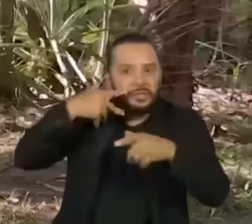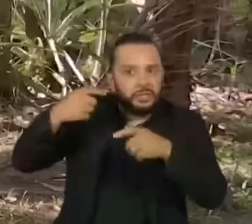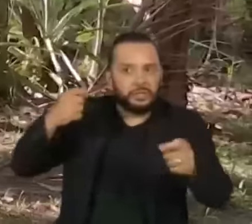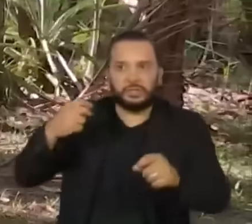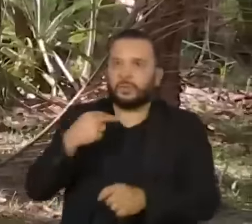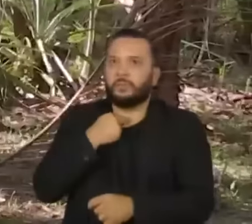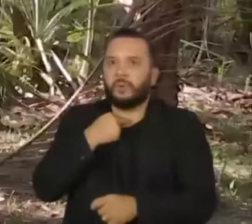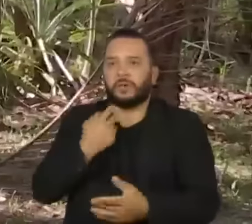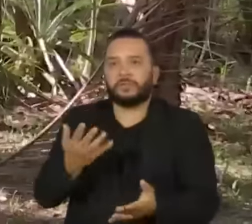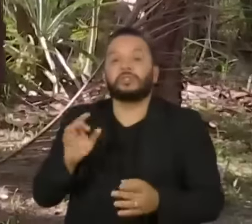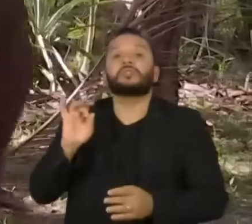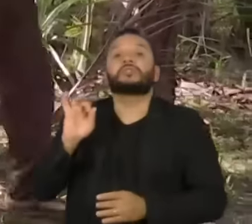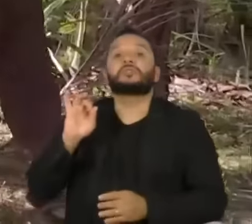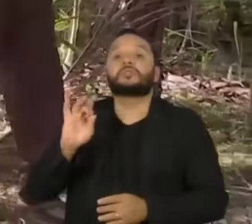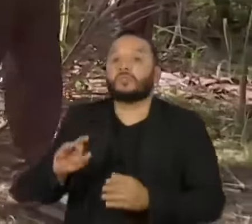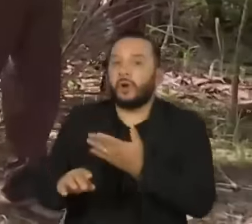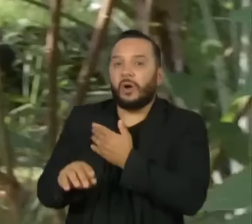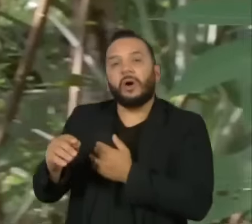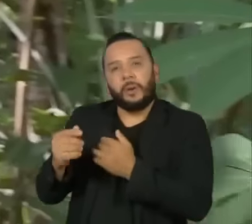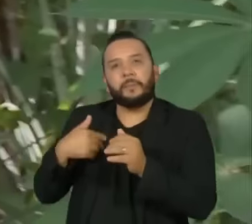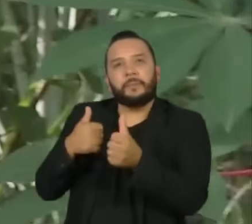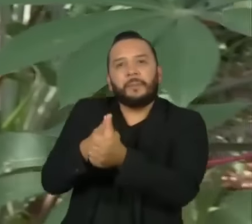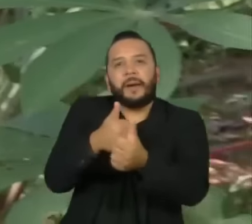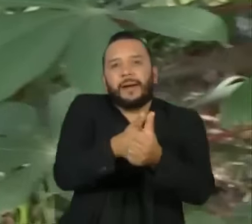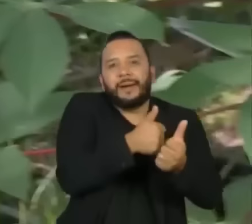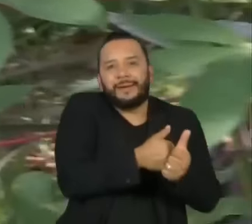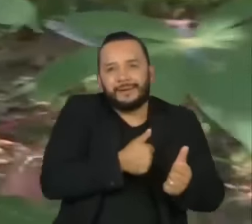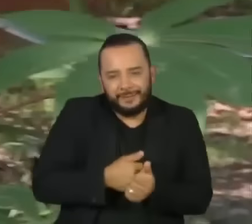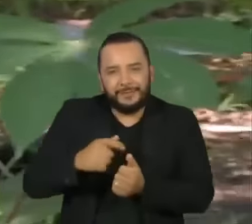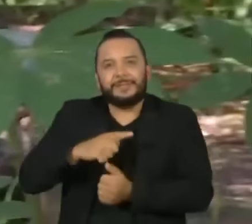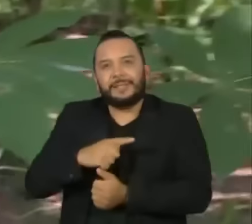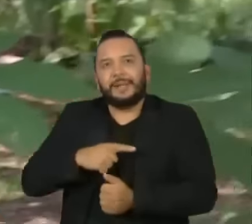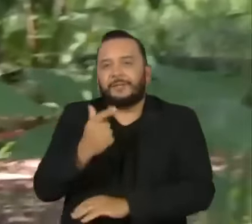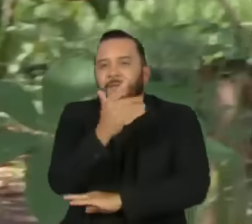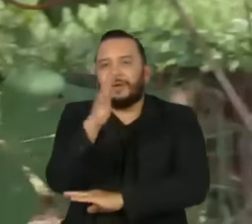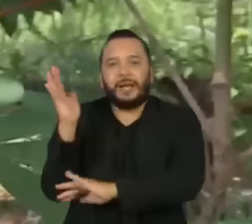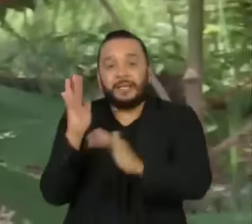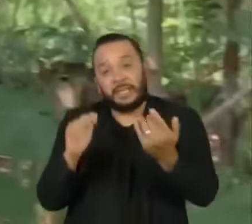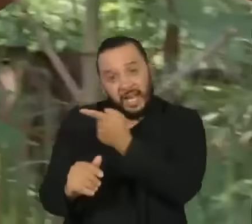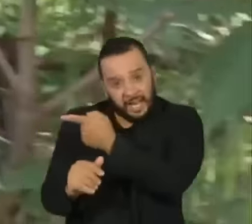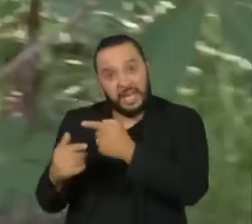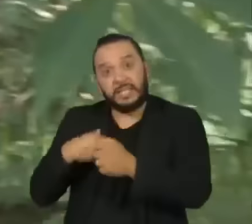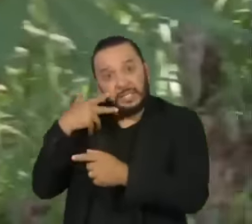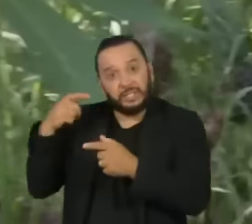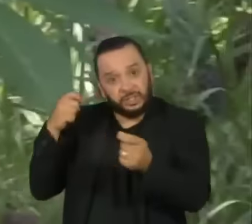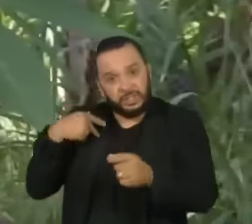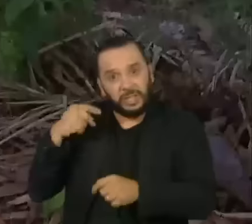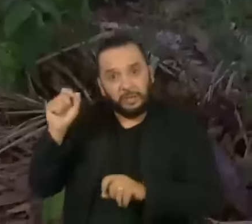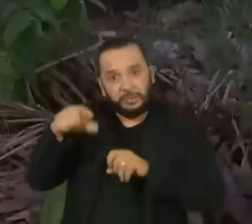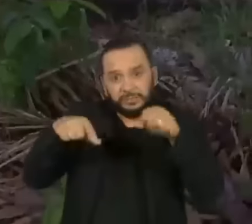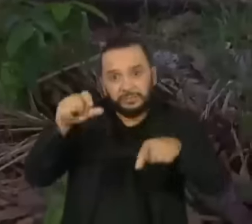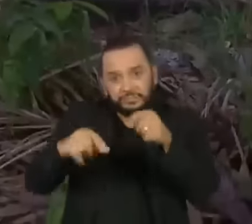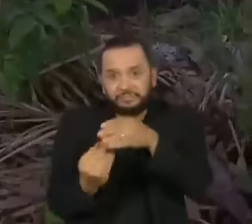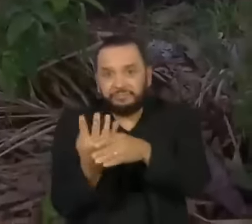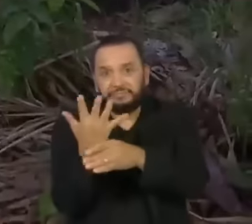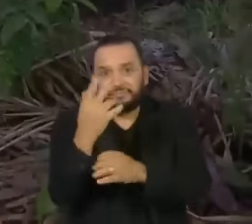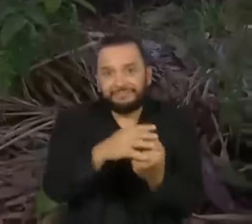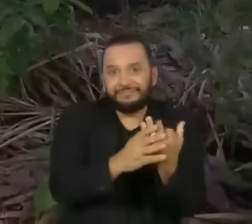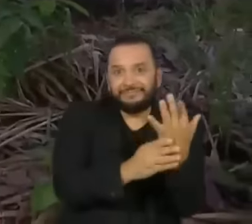para testemunhar uma floresta abundante, generosa. Aqui eu tenho a Copaíba.